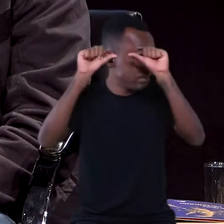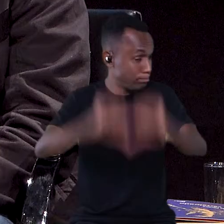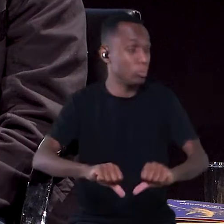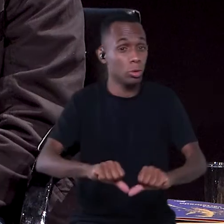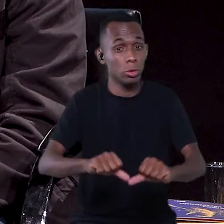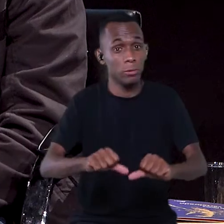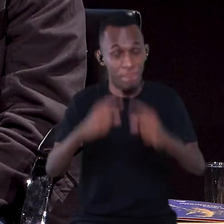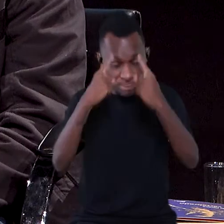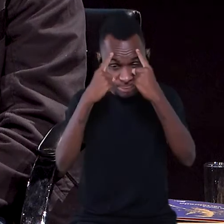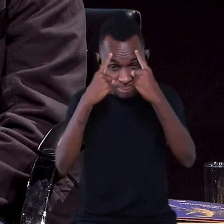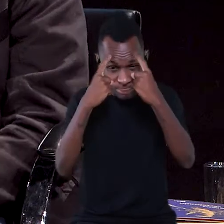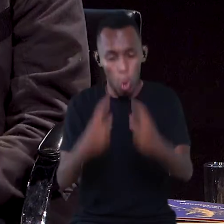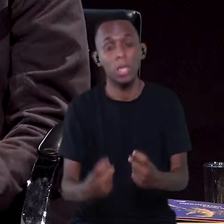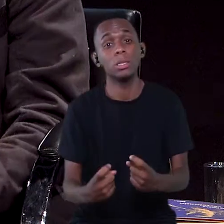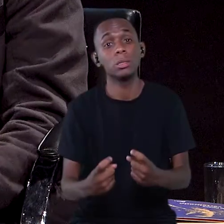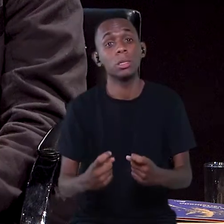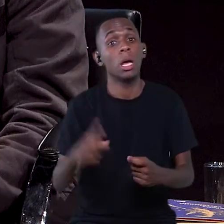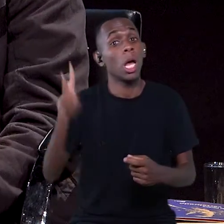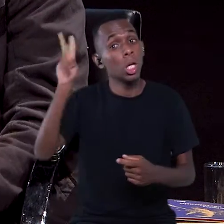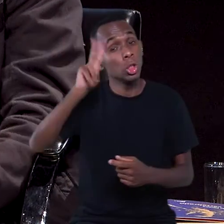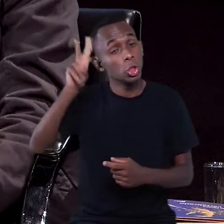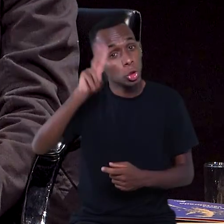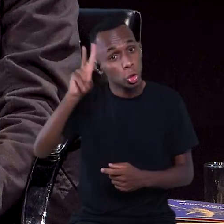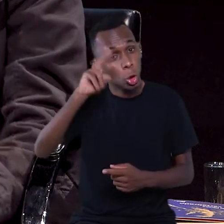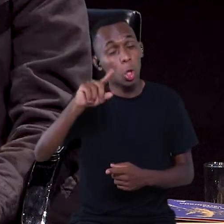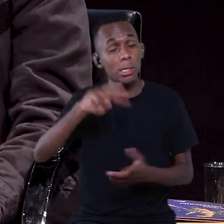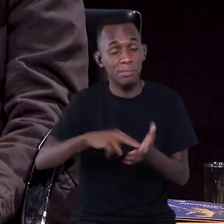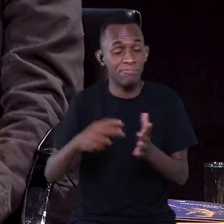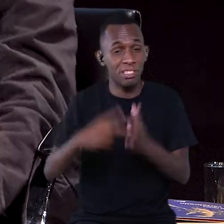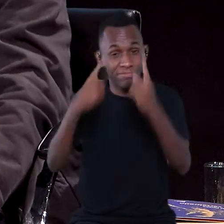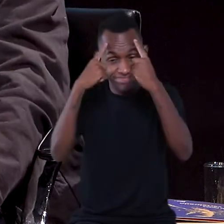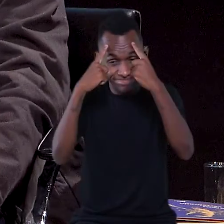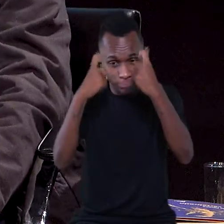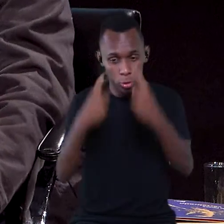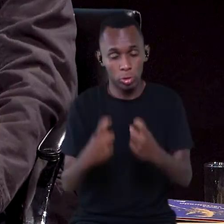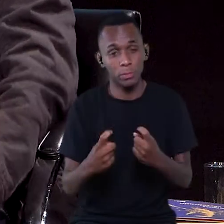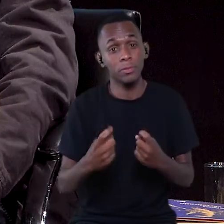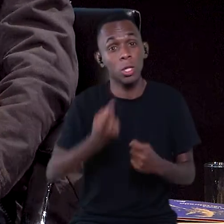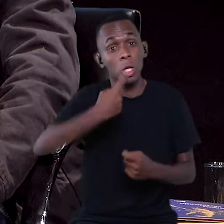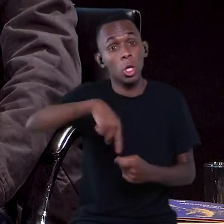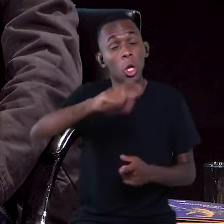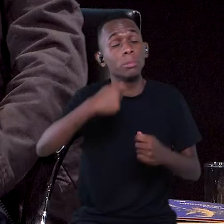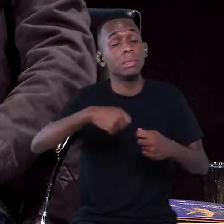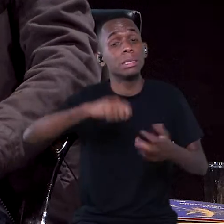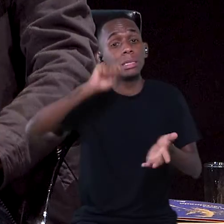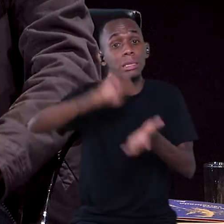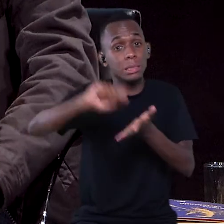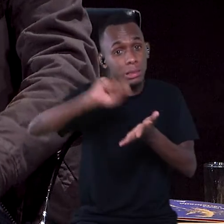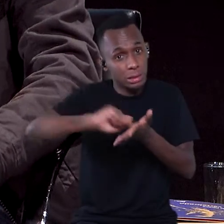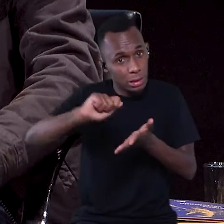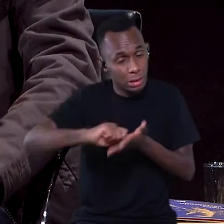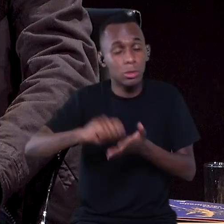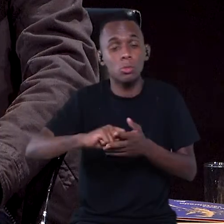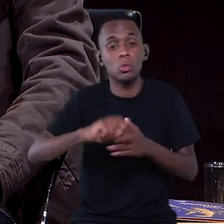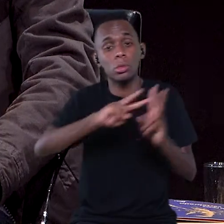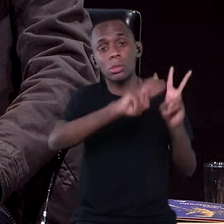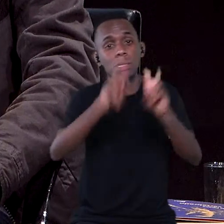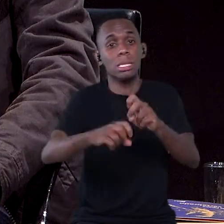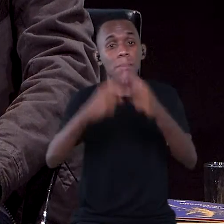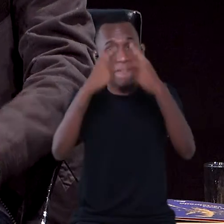Extremamente cruel. Né? A história do Brasil moderno é a história da crueldade. Né? Eu acho que nós vamos ter que escrever a história da